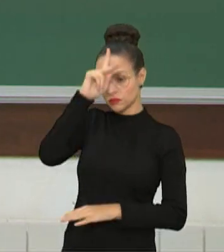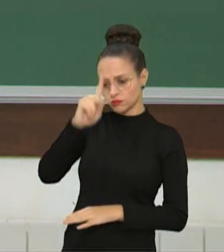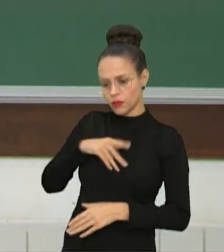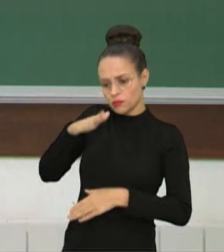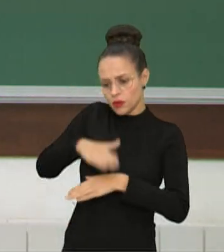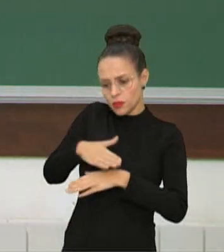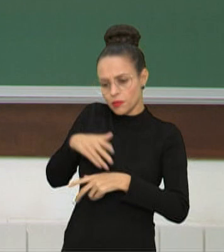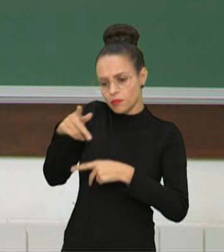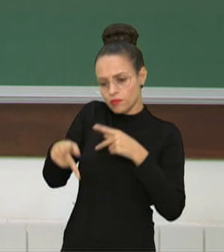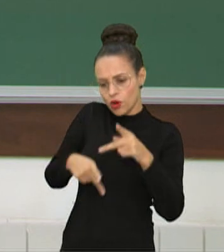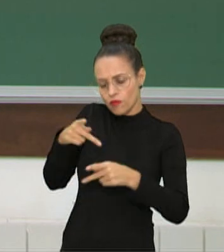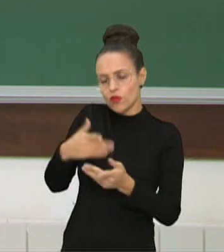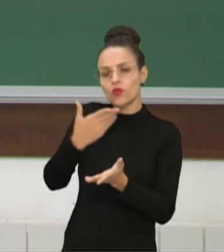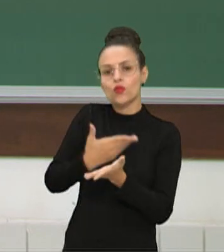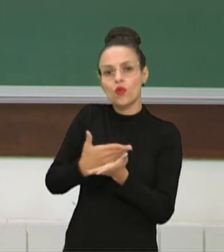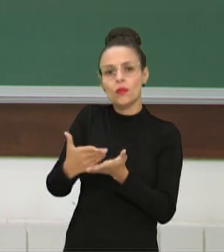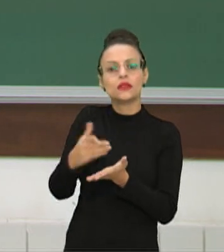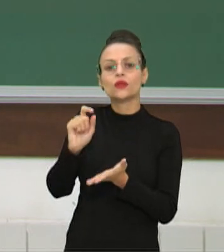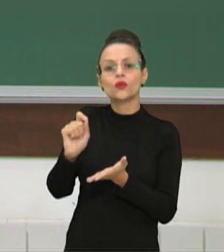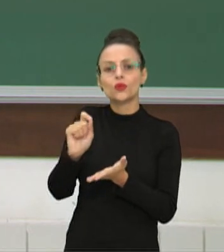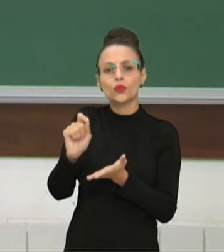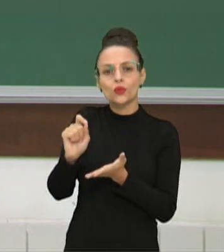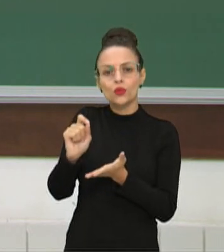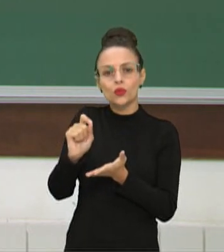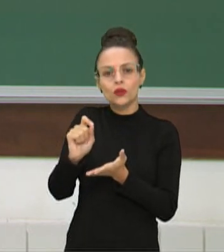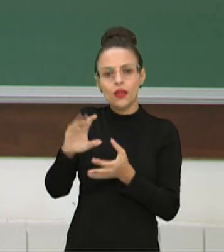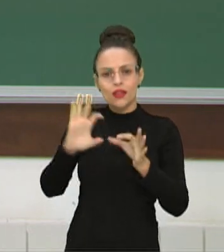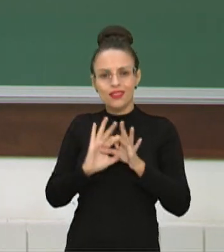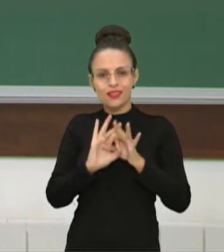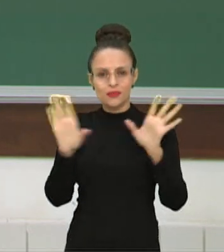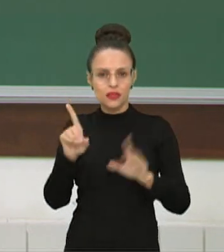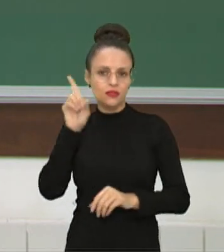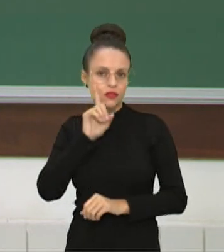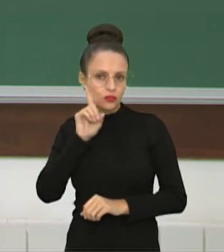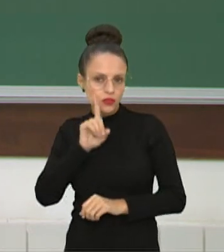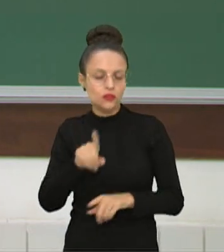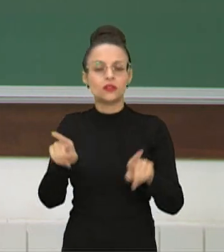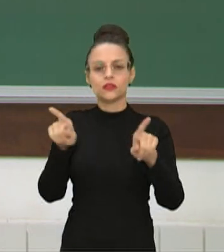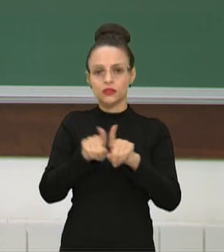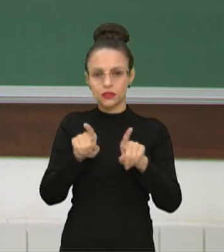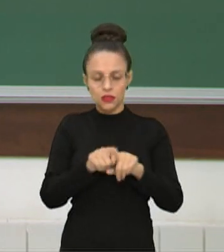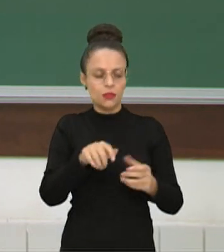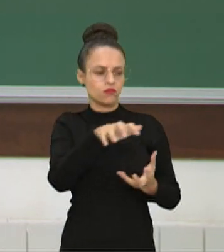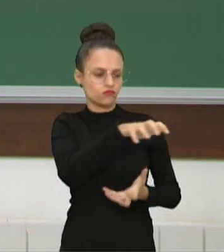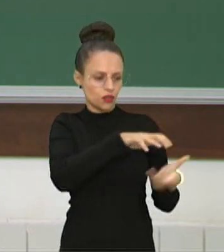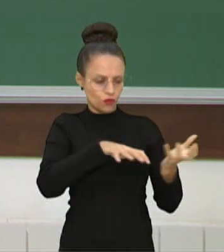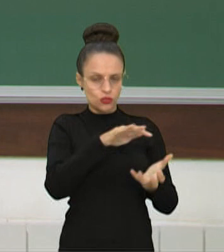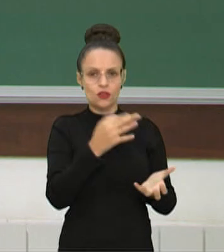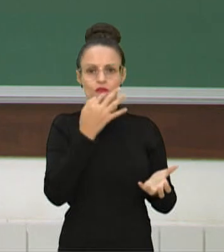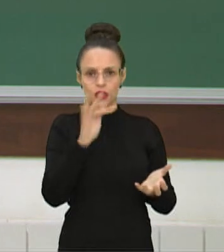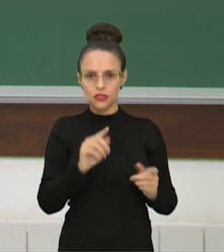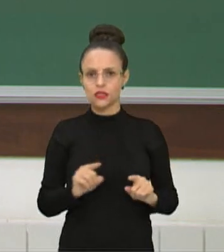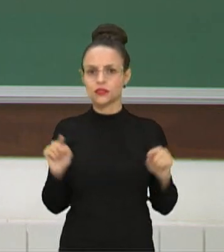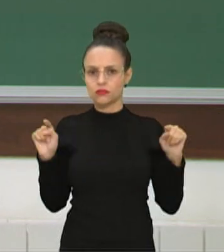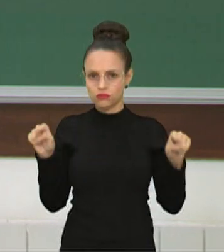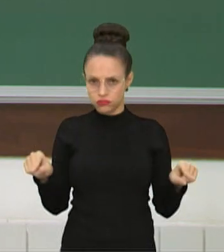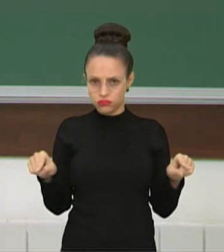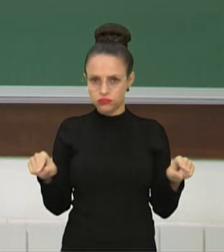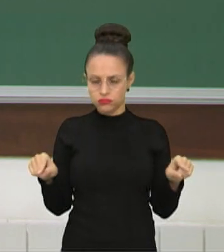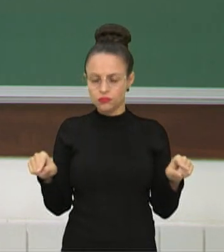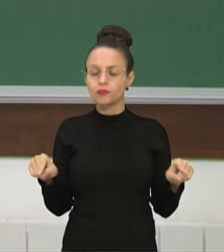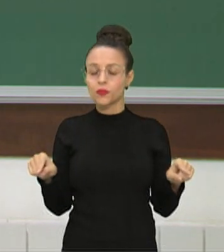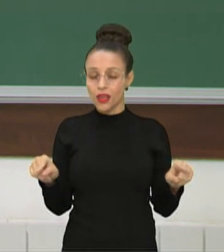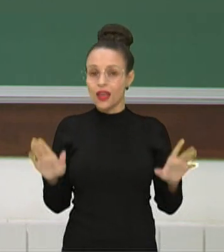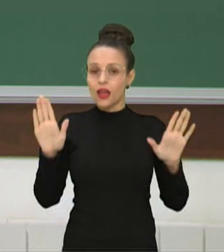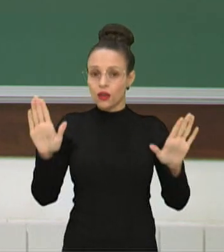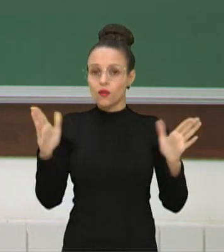povos começa lá na independência dos Estados Unidos e também na Revolução Francesa. As duas ideias estão